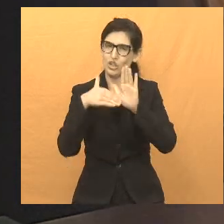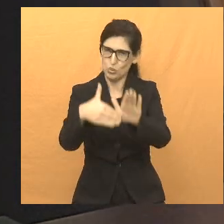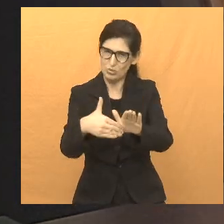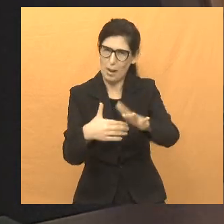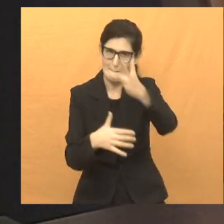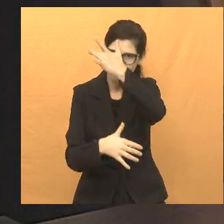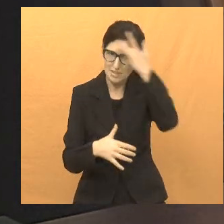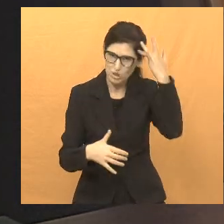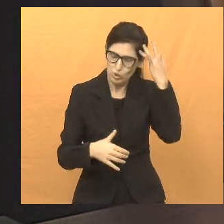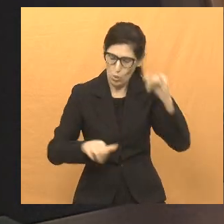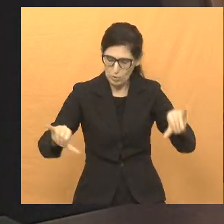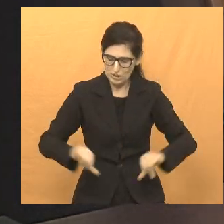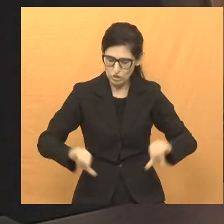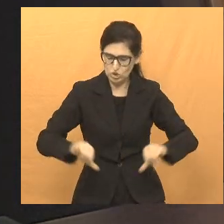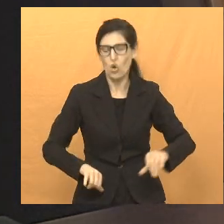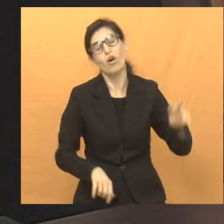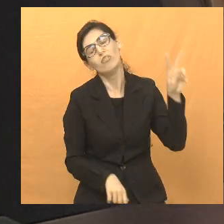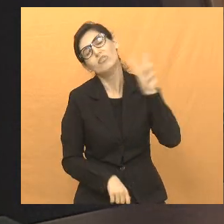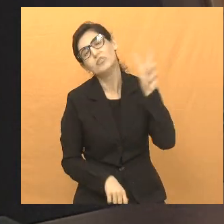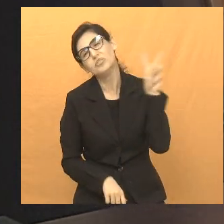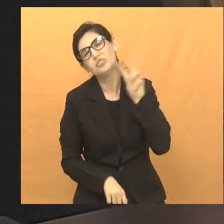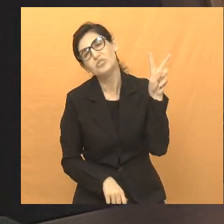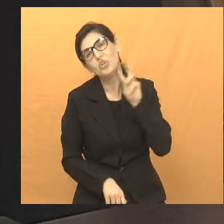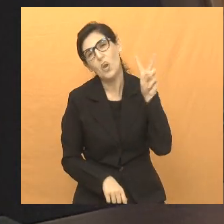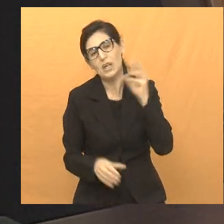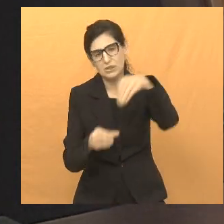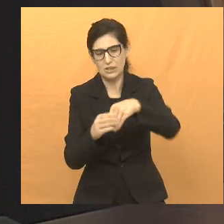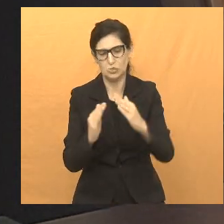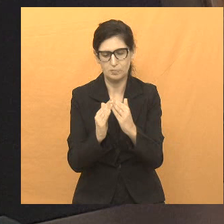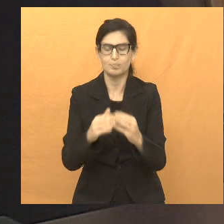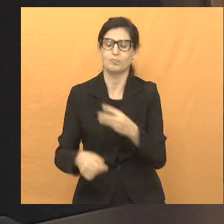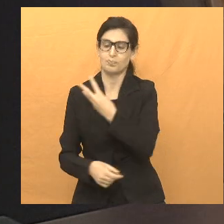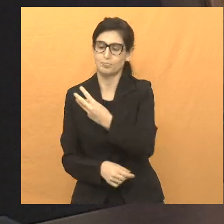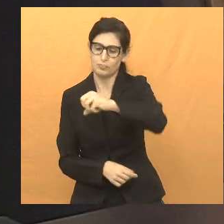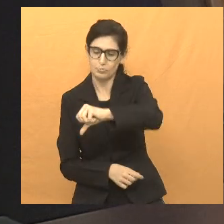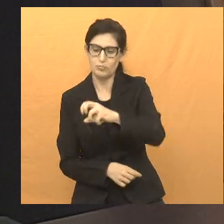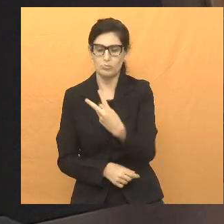Só comunicar, porque a audiência, para todos terem ciência,